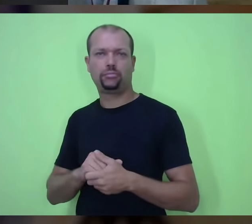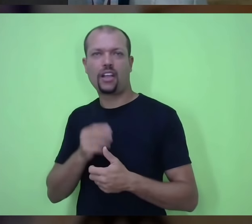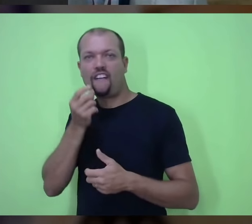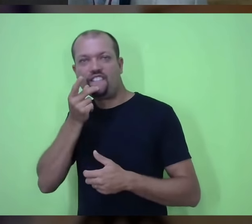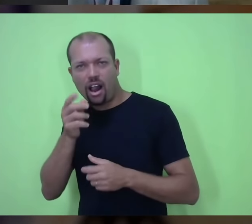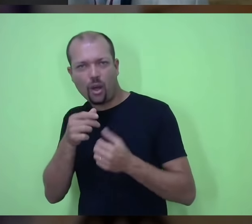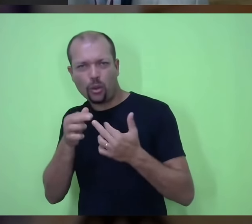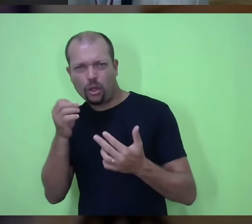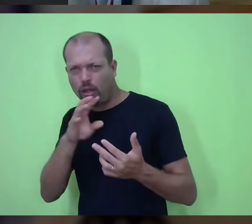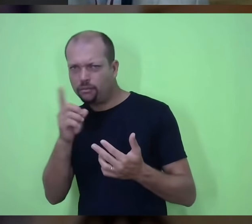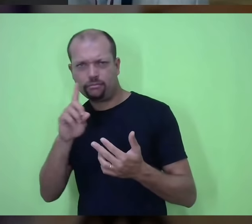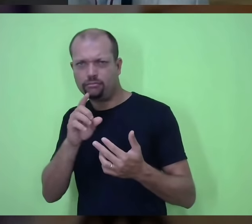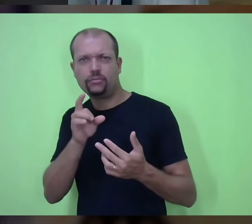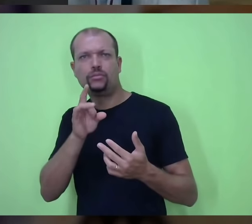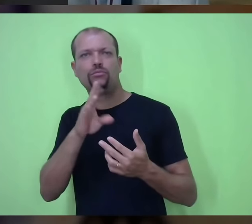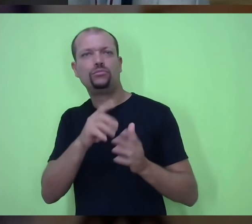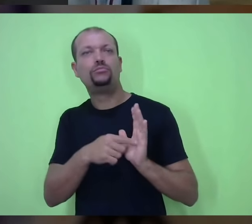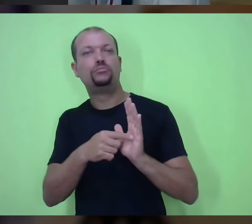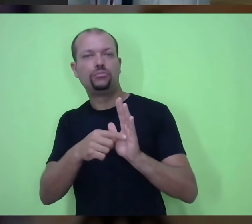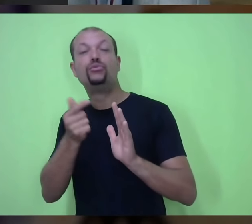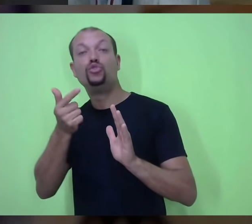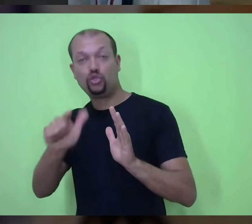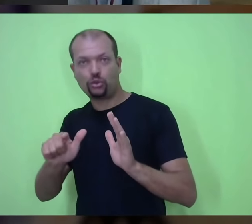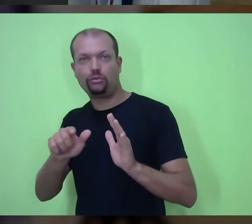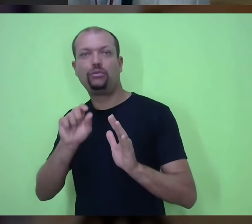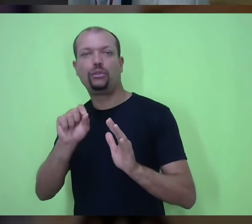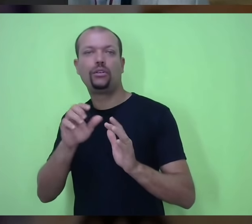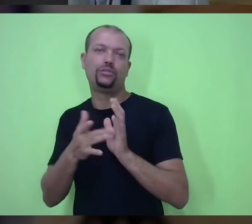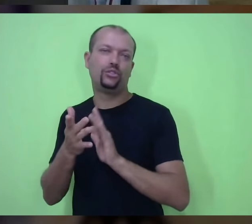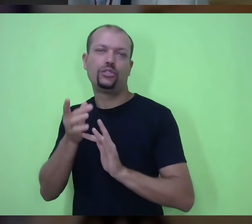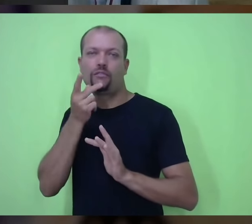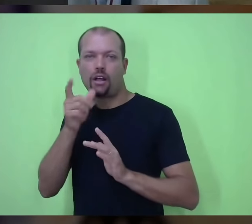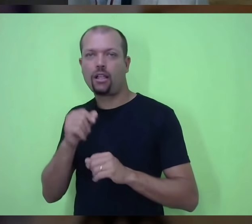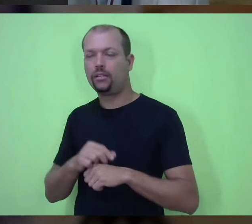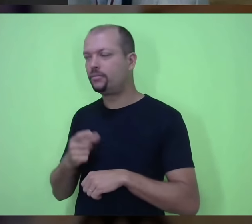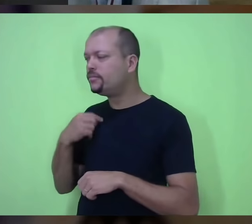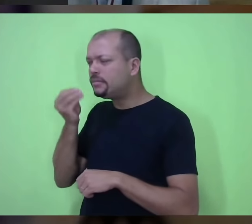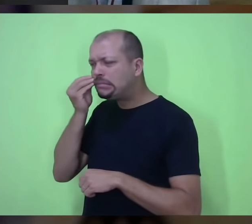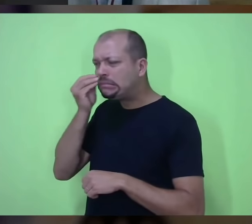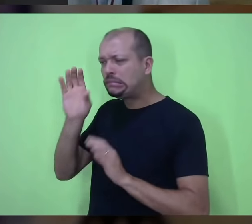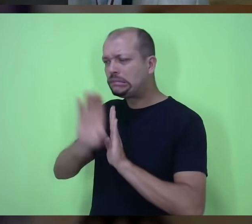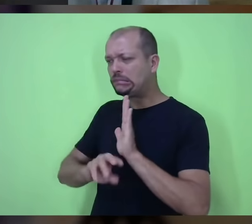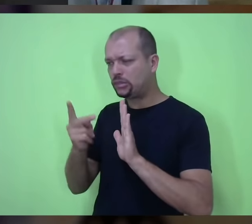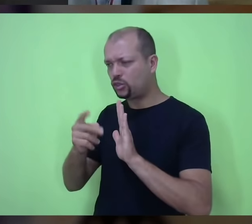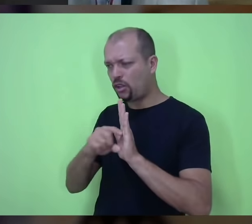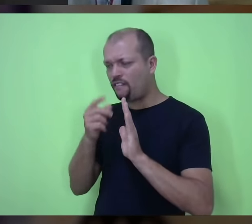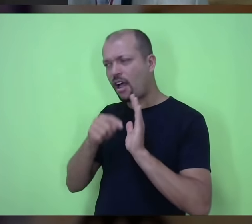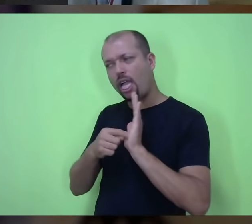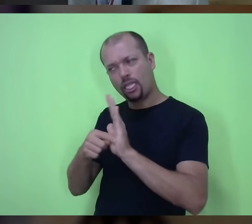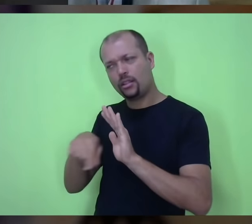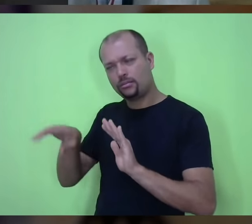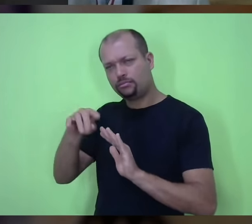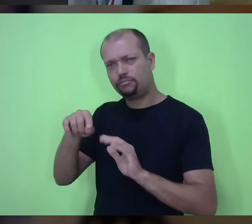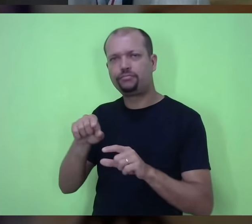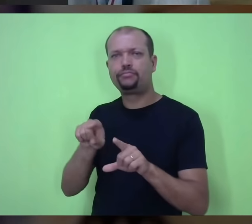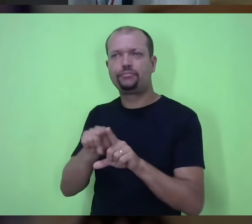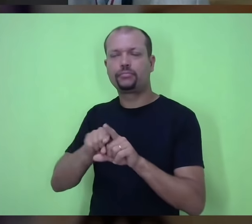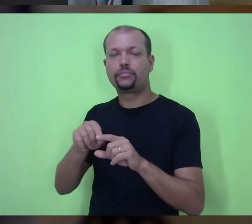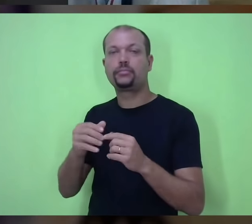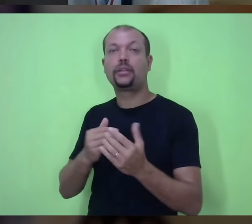nessa temática que é mais complexa e difícil, eu queria resgatar um pouquinho do que está no capítulo 2, que eu acho que até ajuda a gente